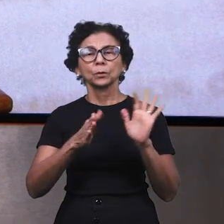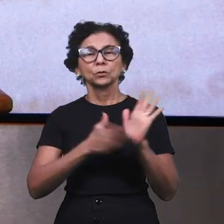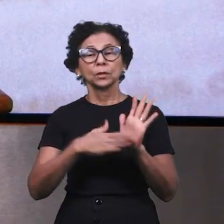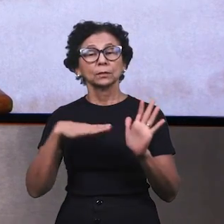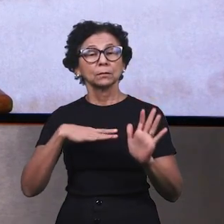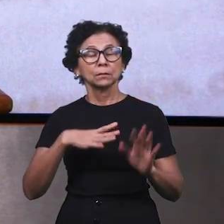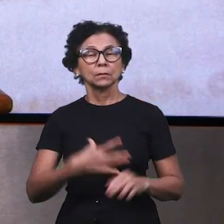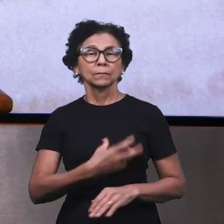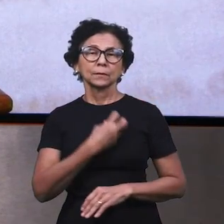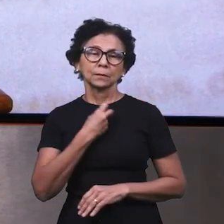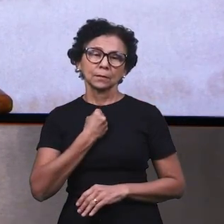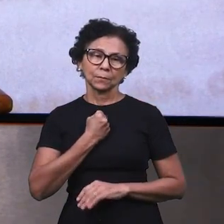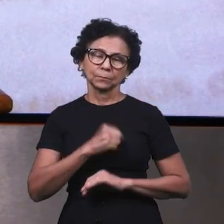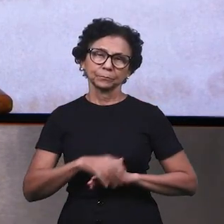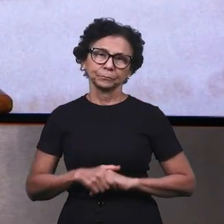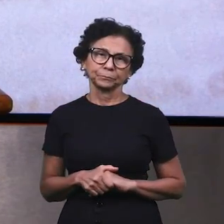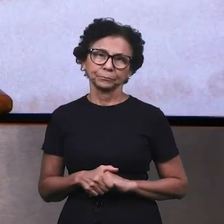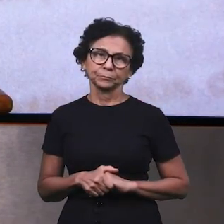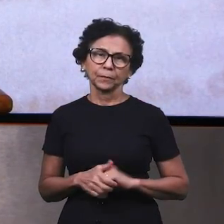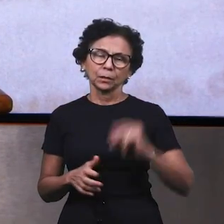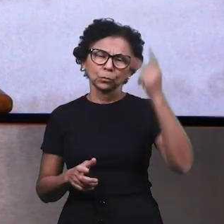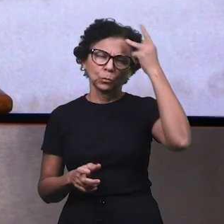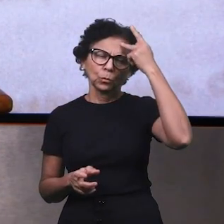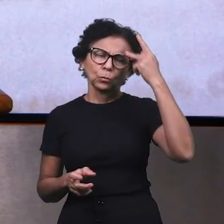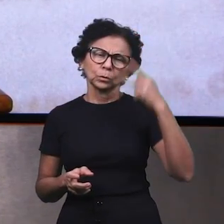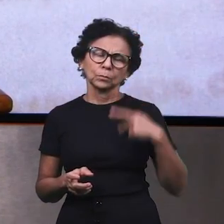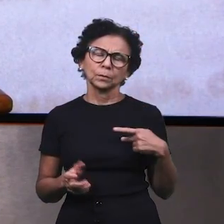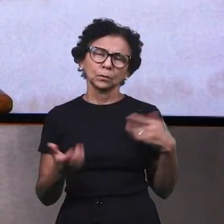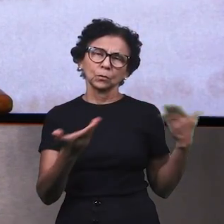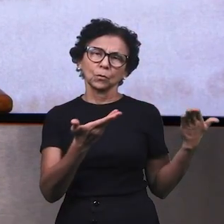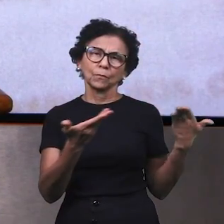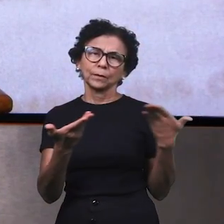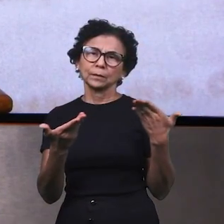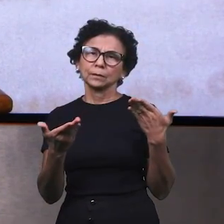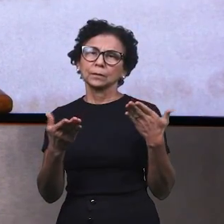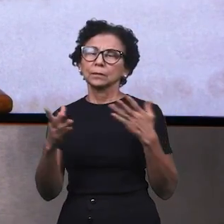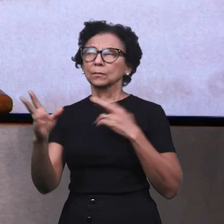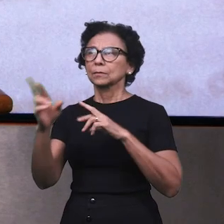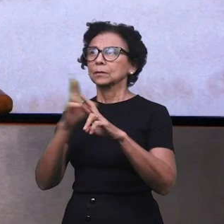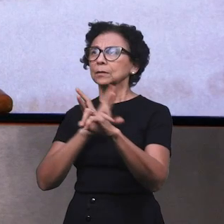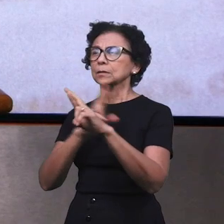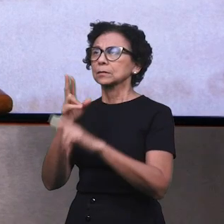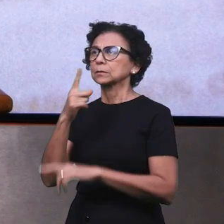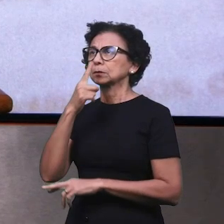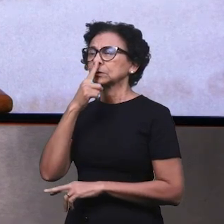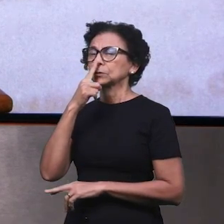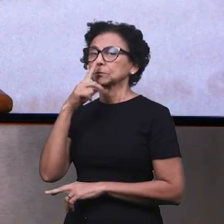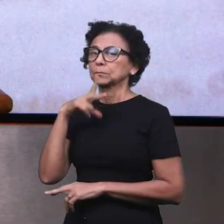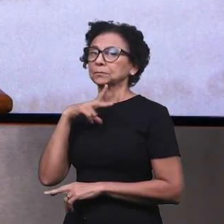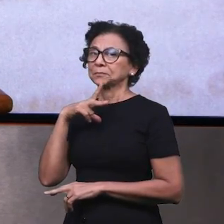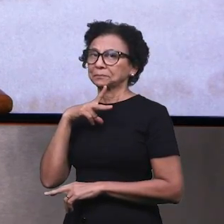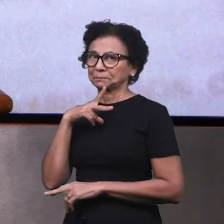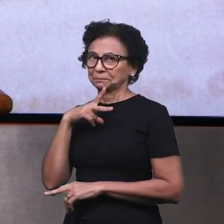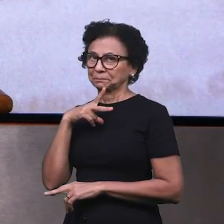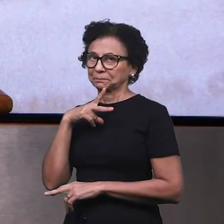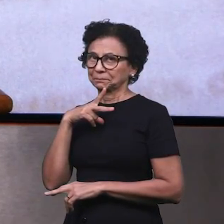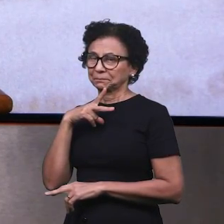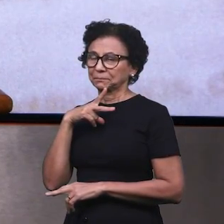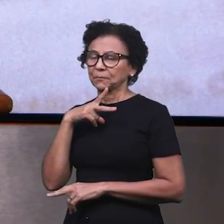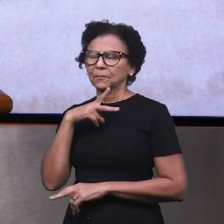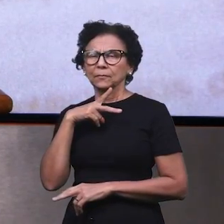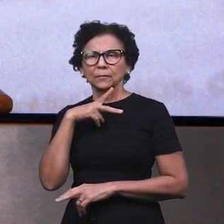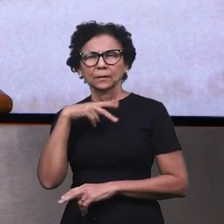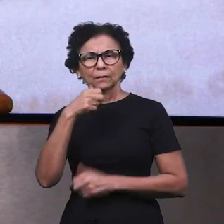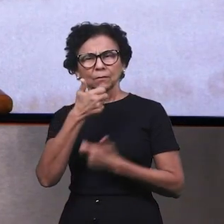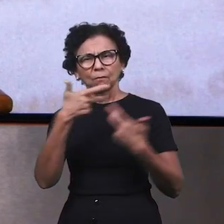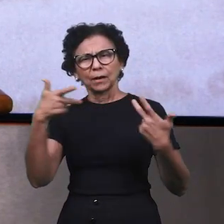e convida a humanidade a viver um relacionamento íntimo e pessoal com Ele. As